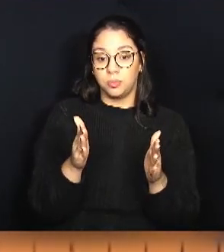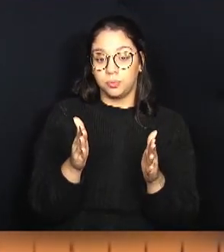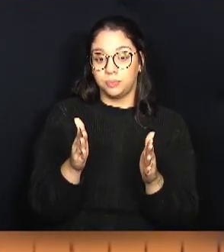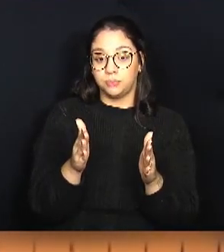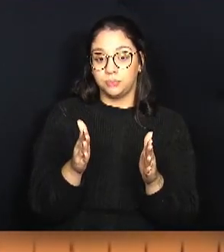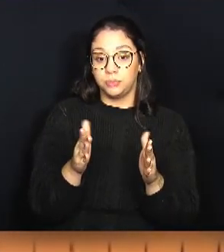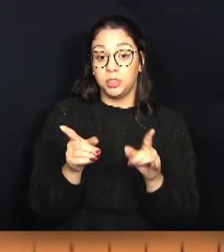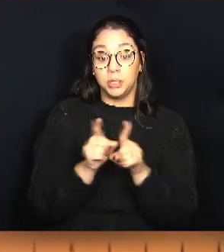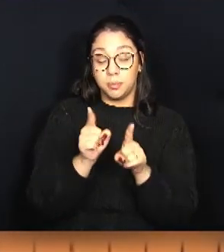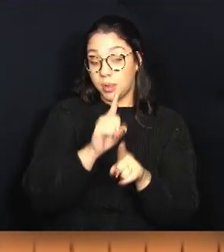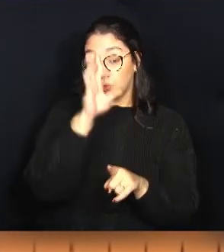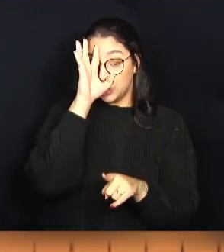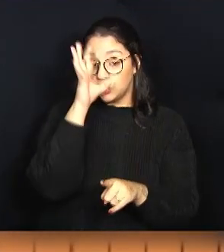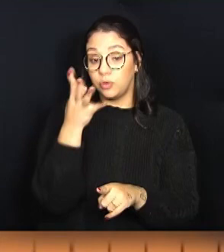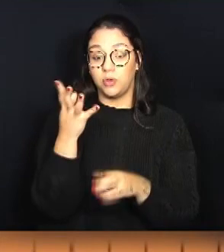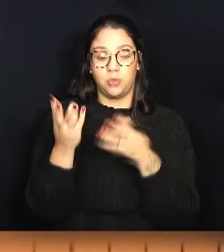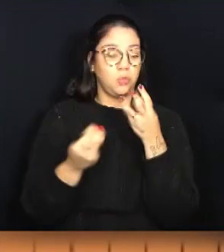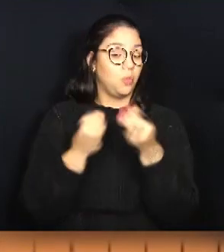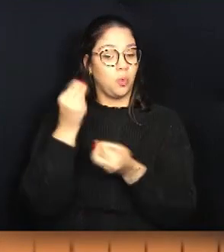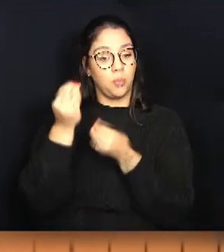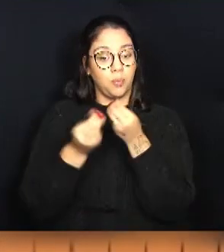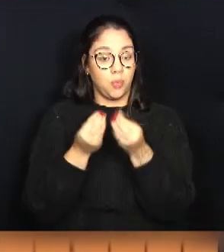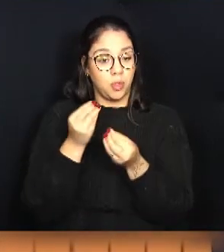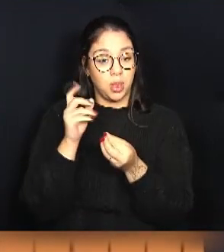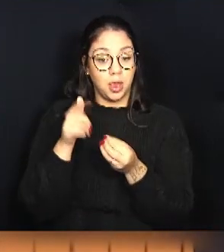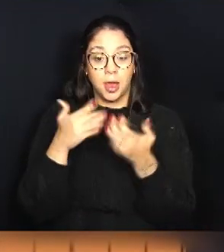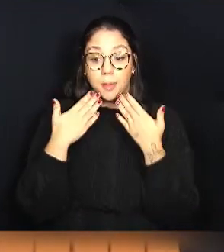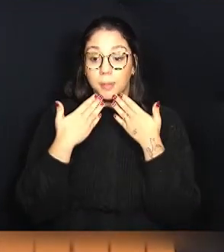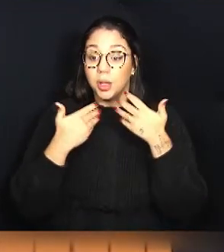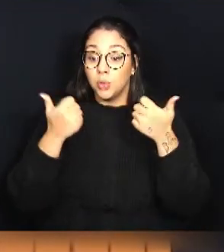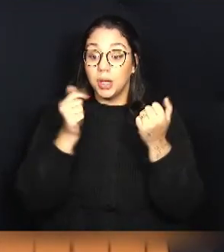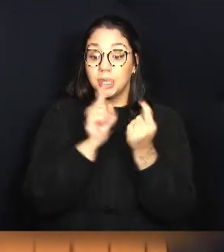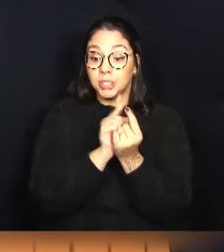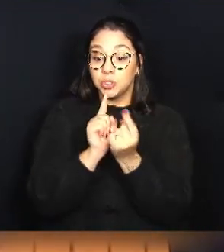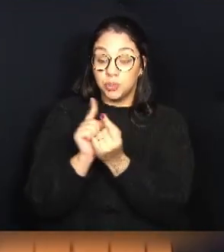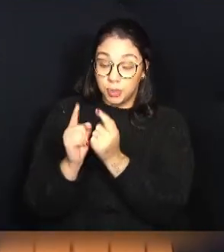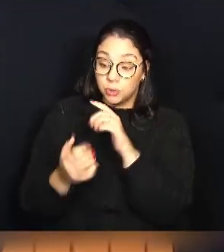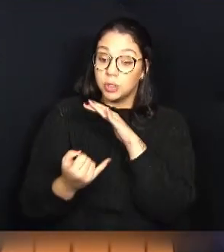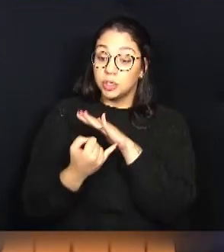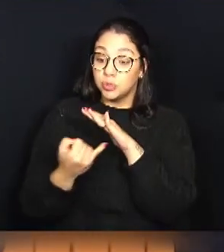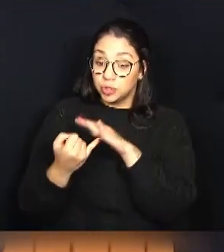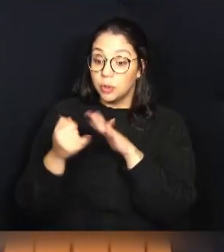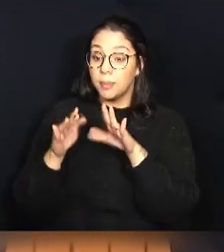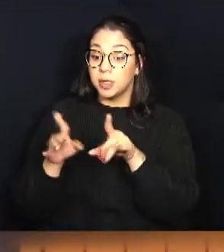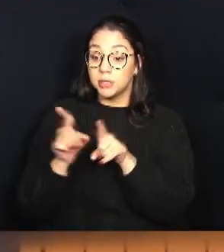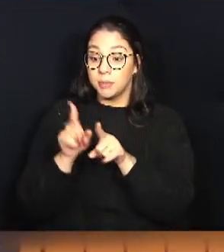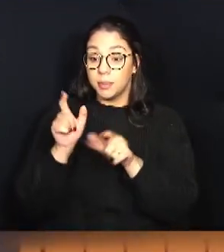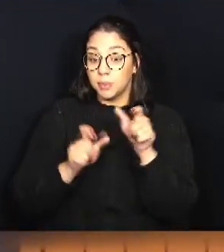a solução para melhorar o atendimento, não só nas entidades, mas também para a pessoa com